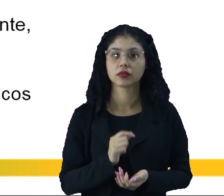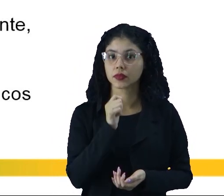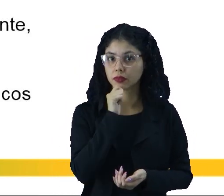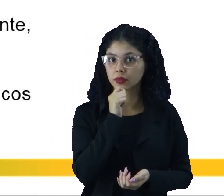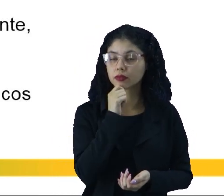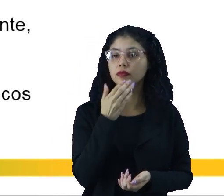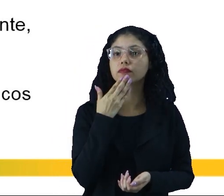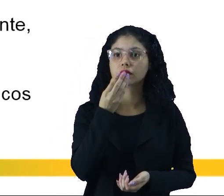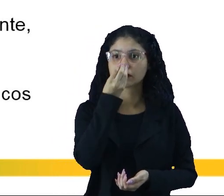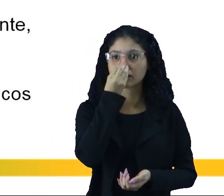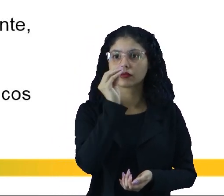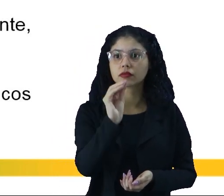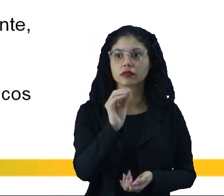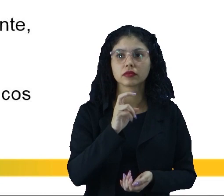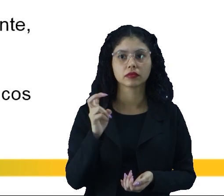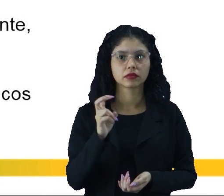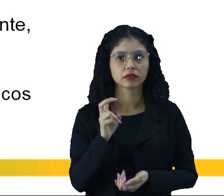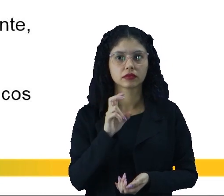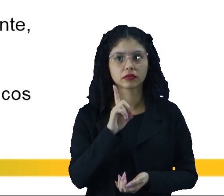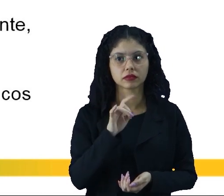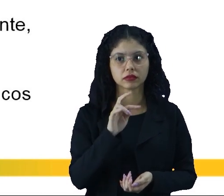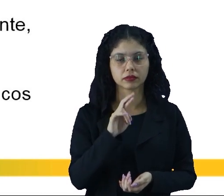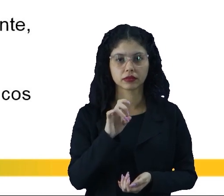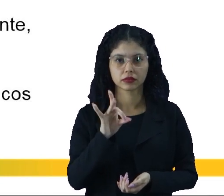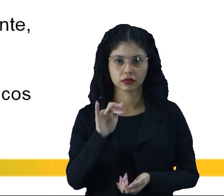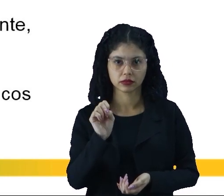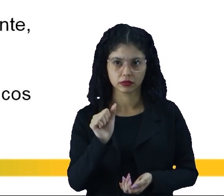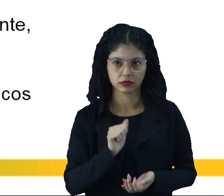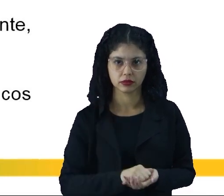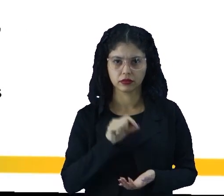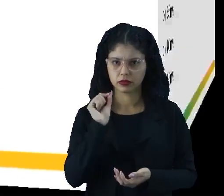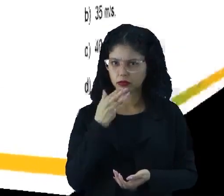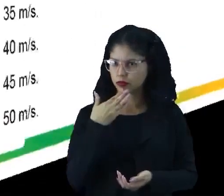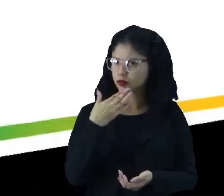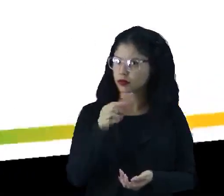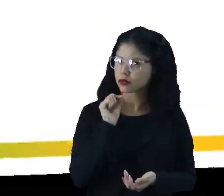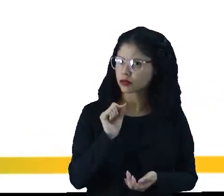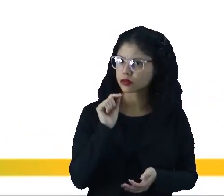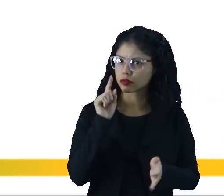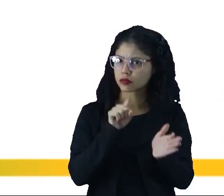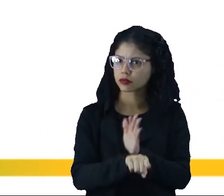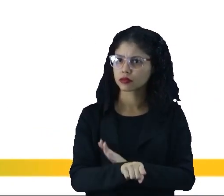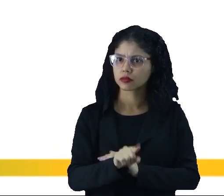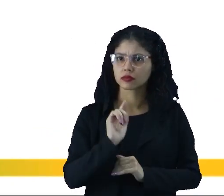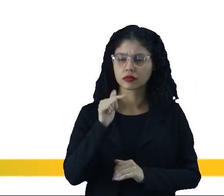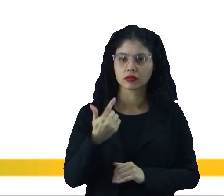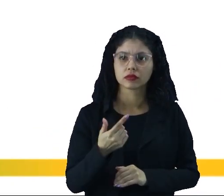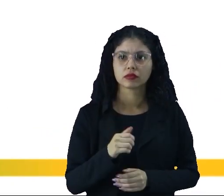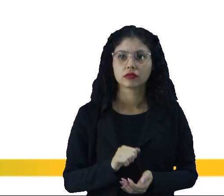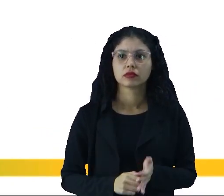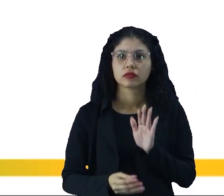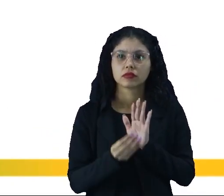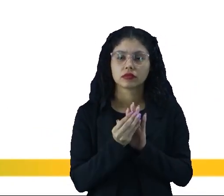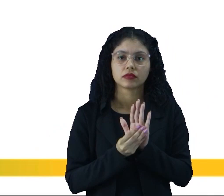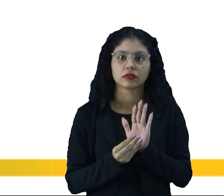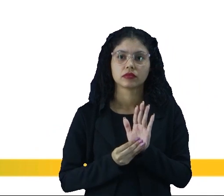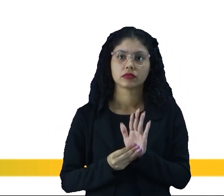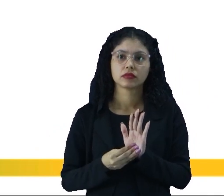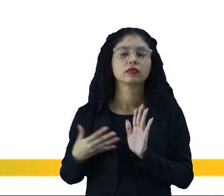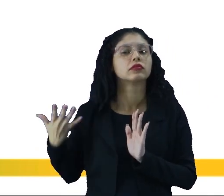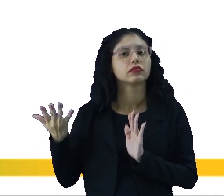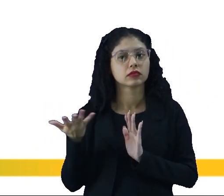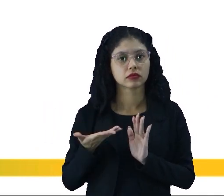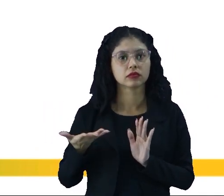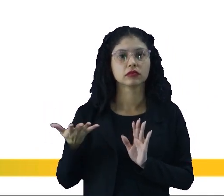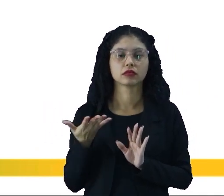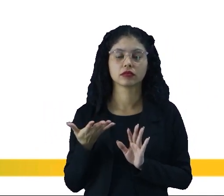para a gente desprezar a ação aqui das forças dissipativas. O que ele pede aqui então na questão aqui, depois que ele deu esses dados, ele diz o